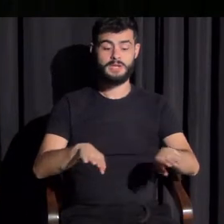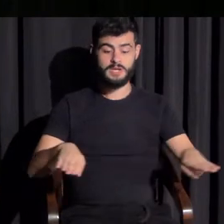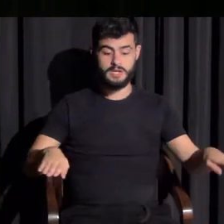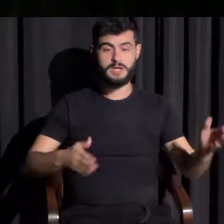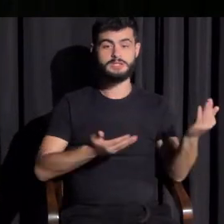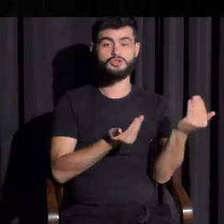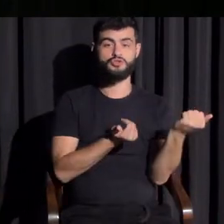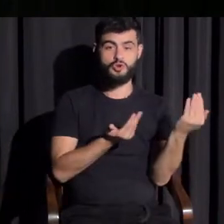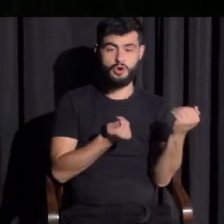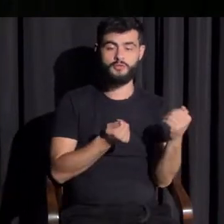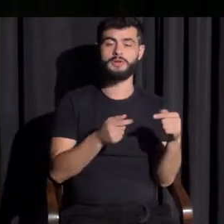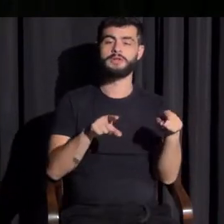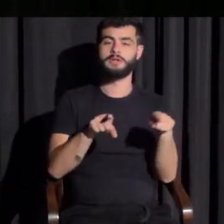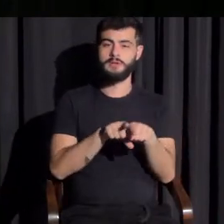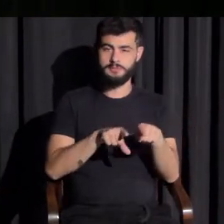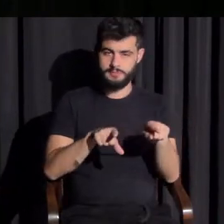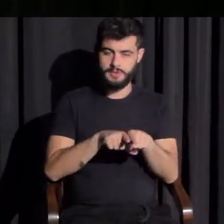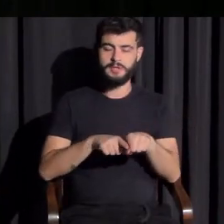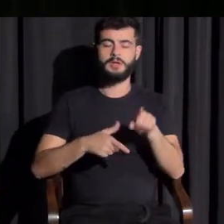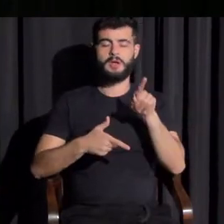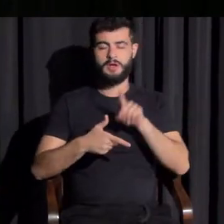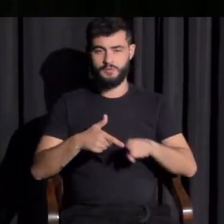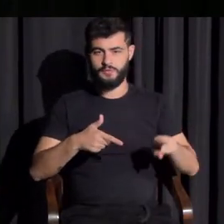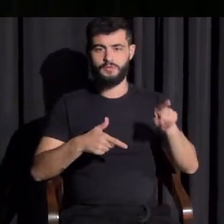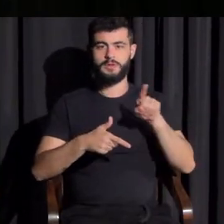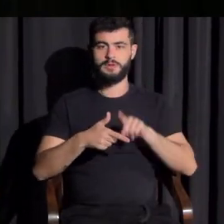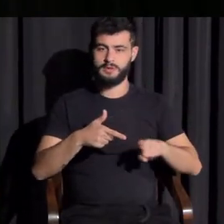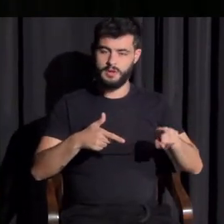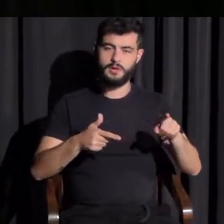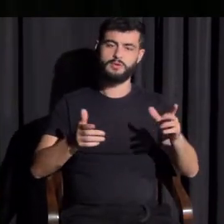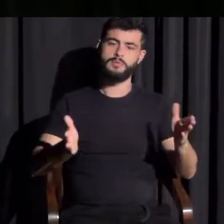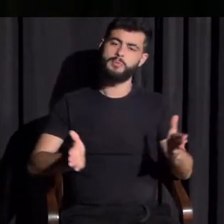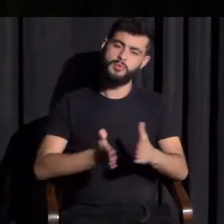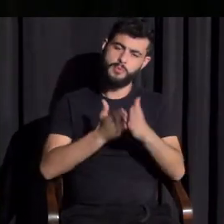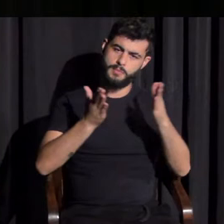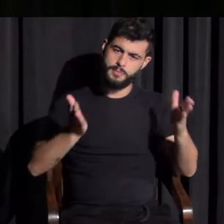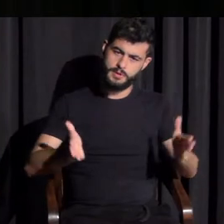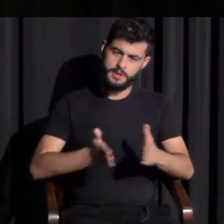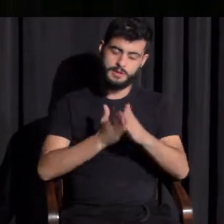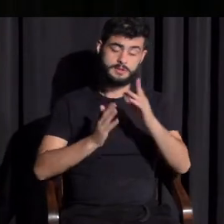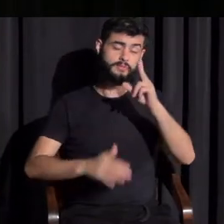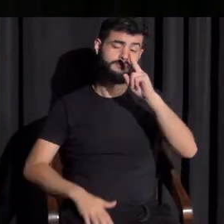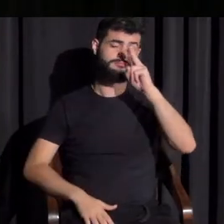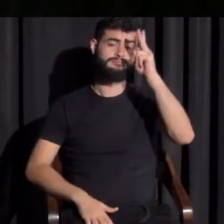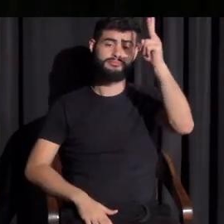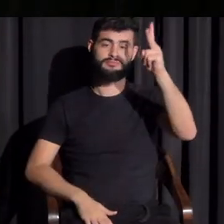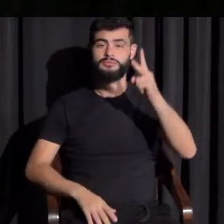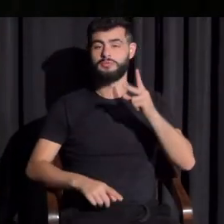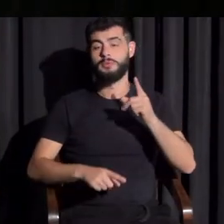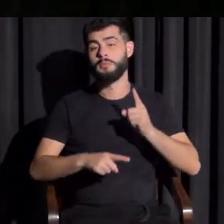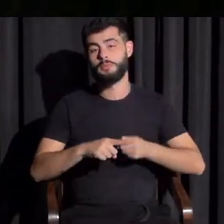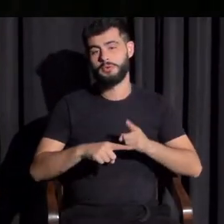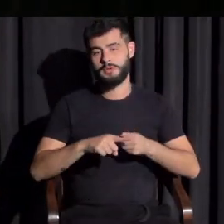mais afetados por essa situação de pobreza que foi agravada pela pandemia, né?